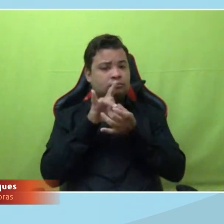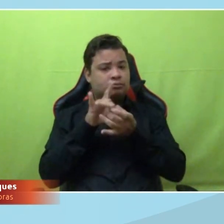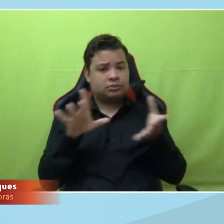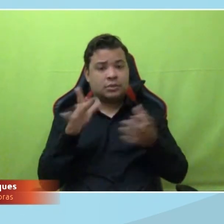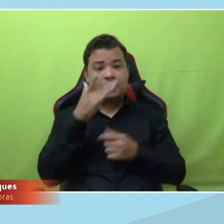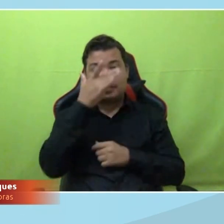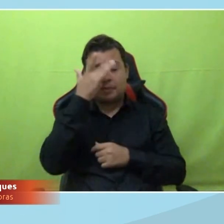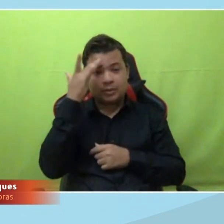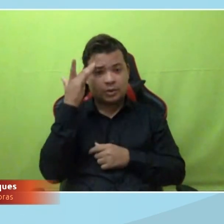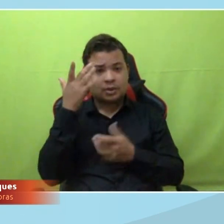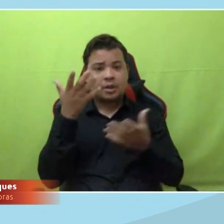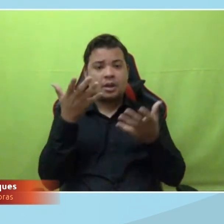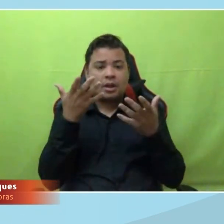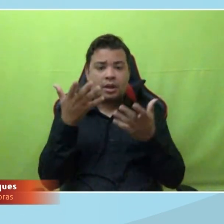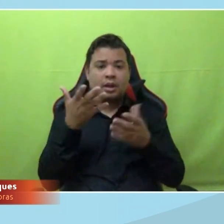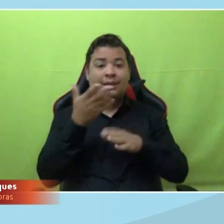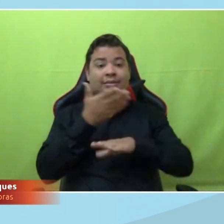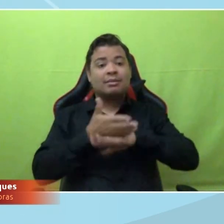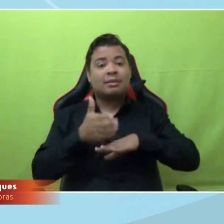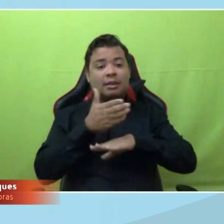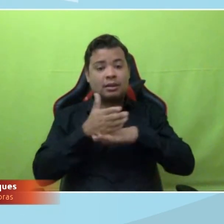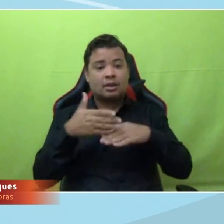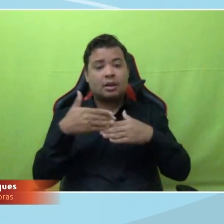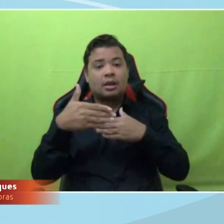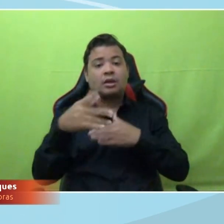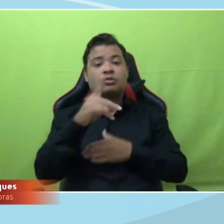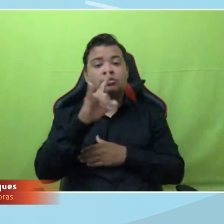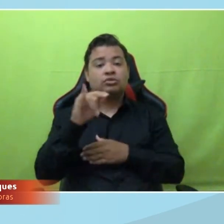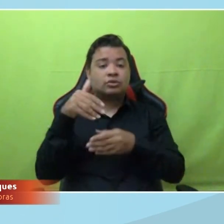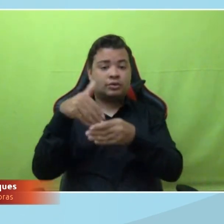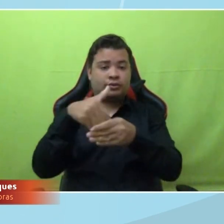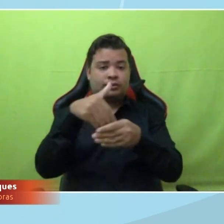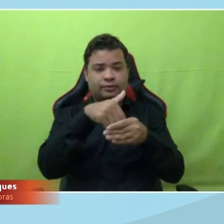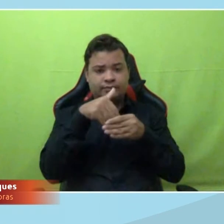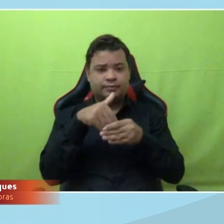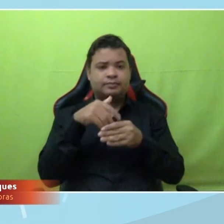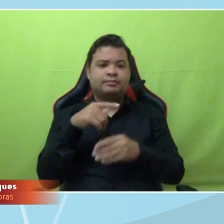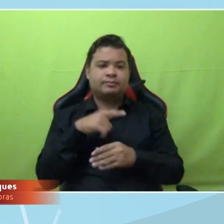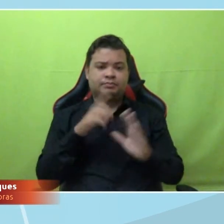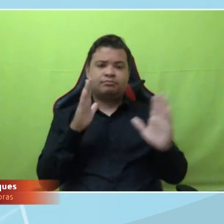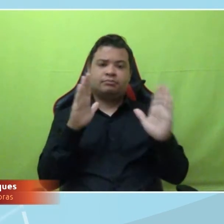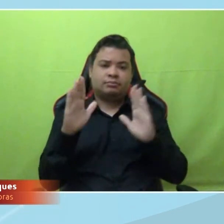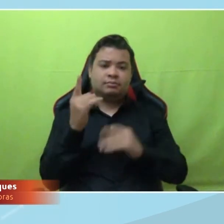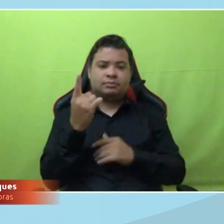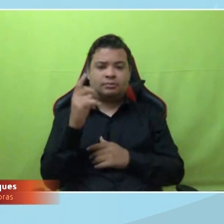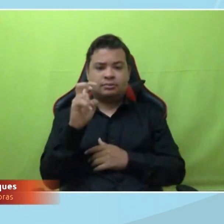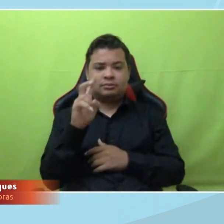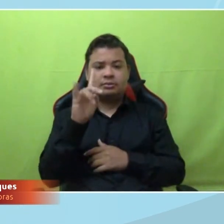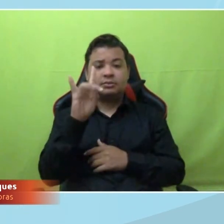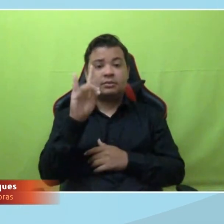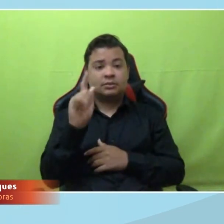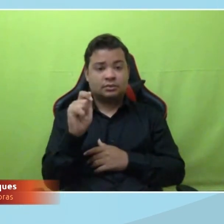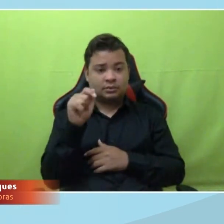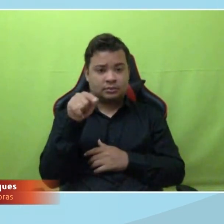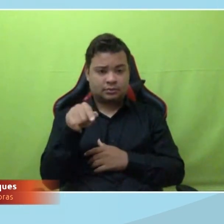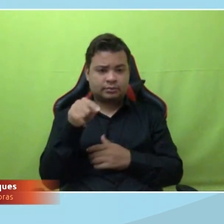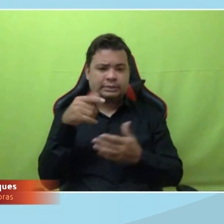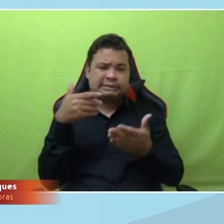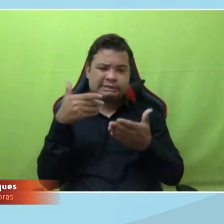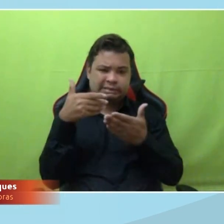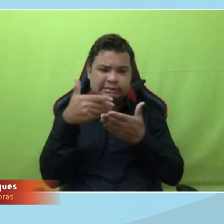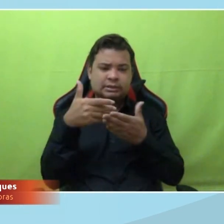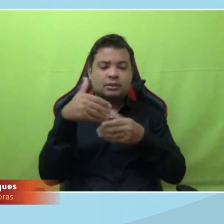se preparar para o dia da votação. Isso durante 15 dias, né? Aí até próximo às